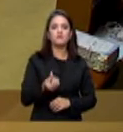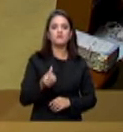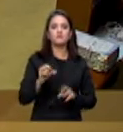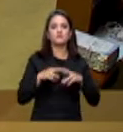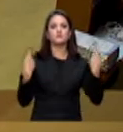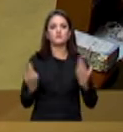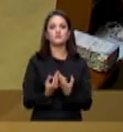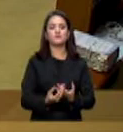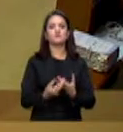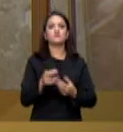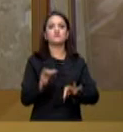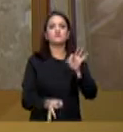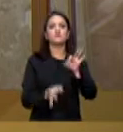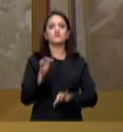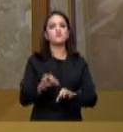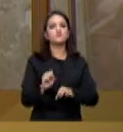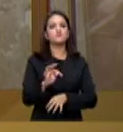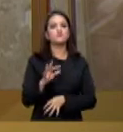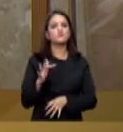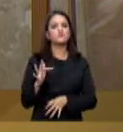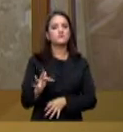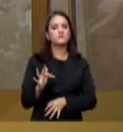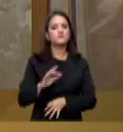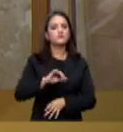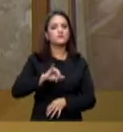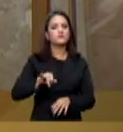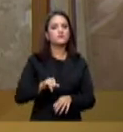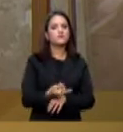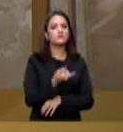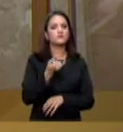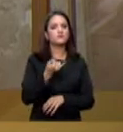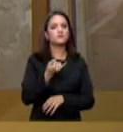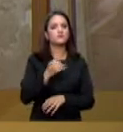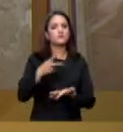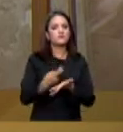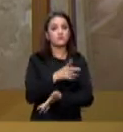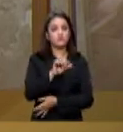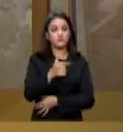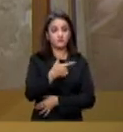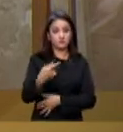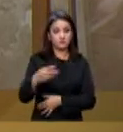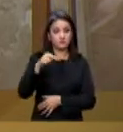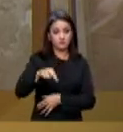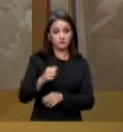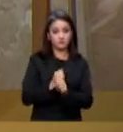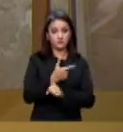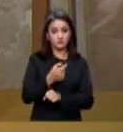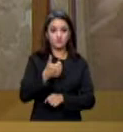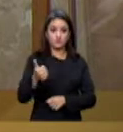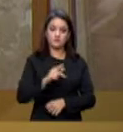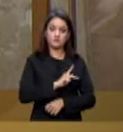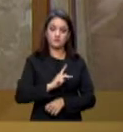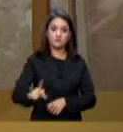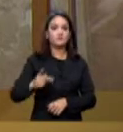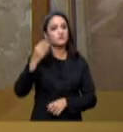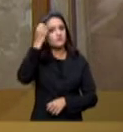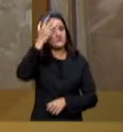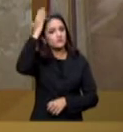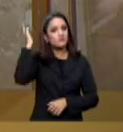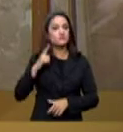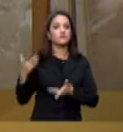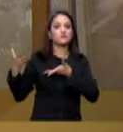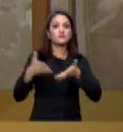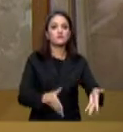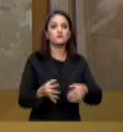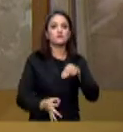do Supremo Tribunal Federal, realizada em 24 de novembro de 2021. Presidência do senhor ministro Luiz Fux, presentes à sessão